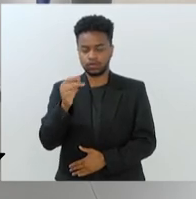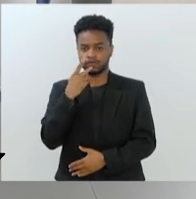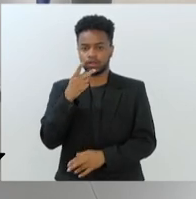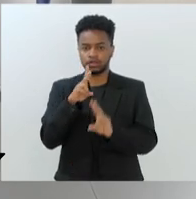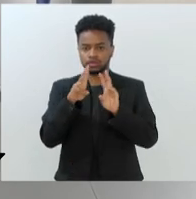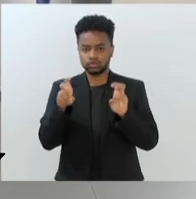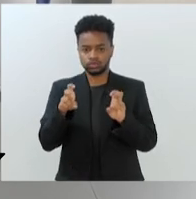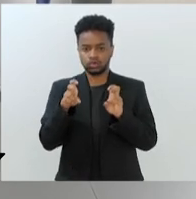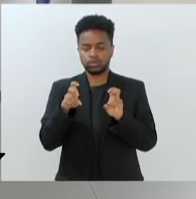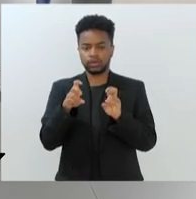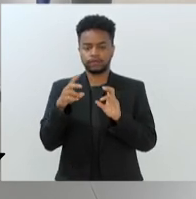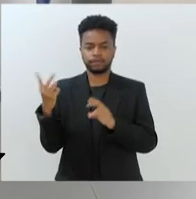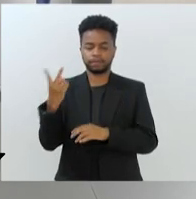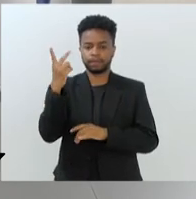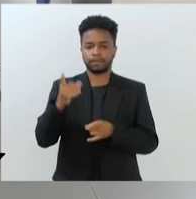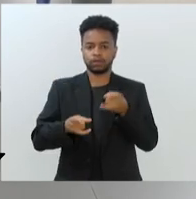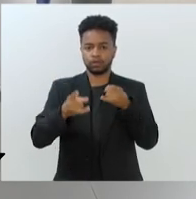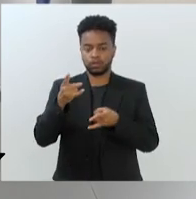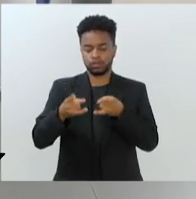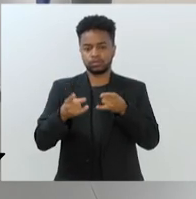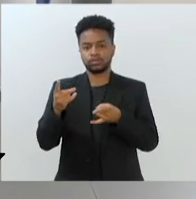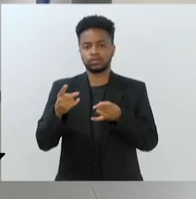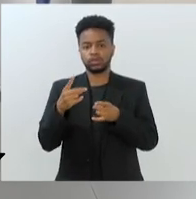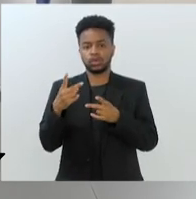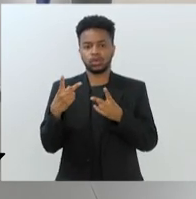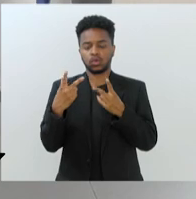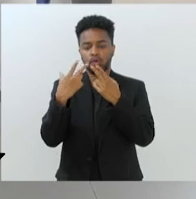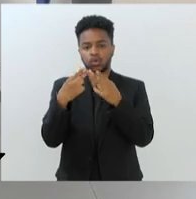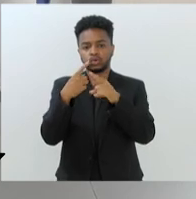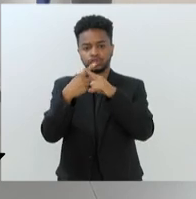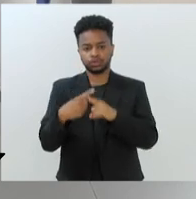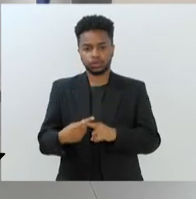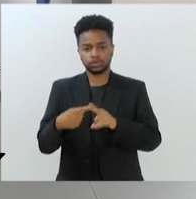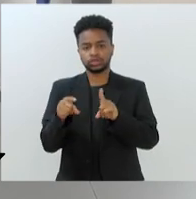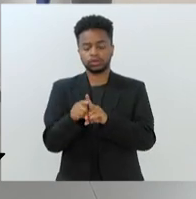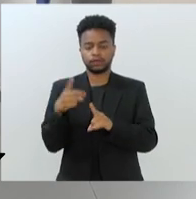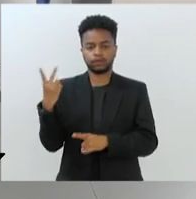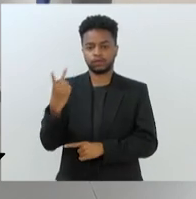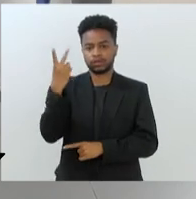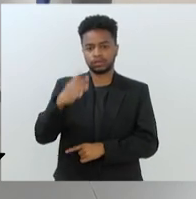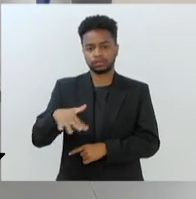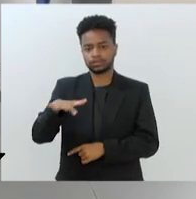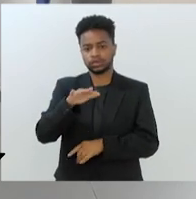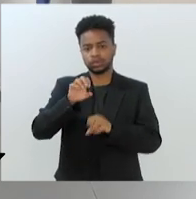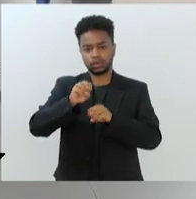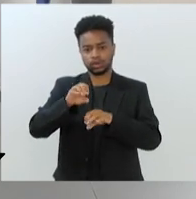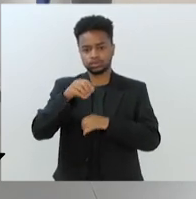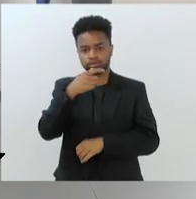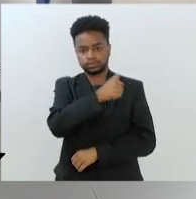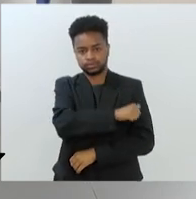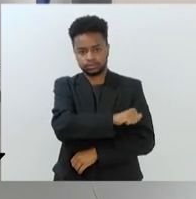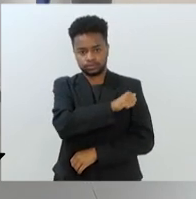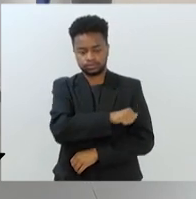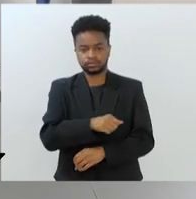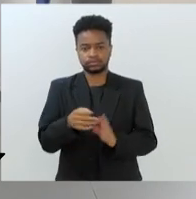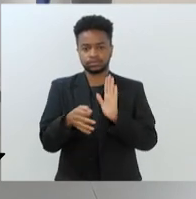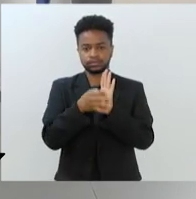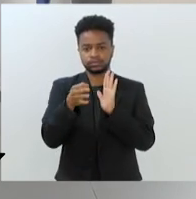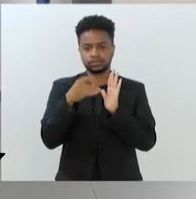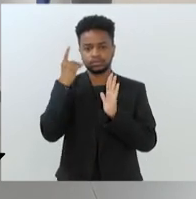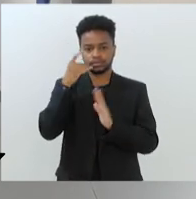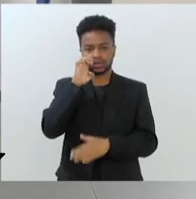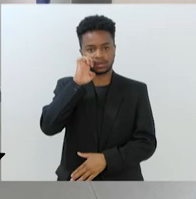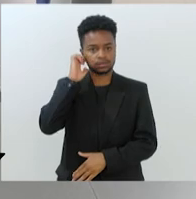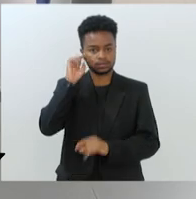como esporte de competição e relevância e de relevância educacional no âmbito do Estado do Rio de Janeiro. O parecer da deputada Élica Takimoto é